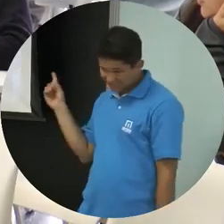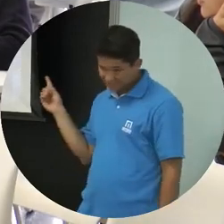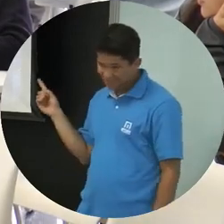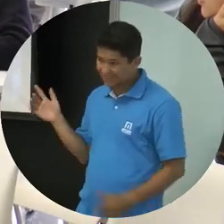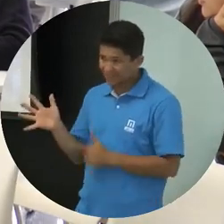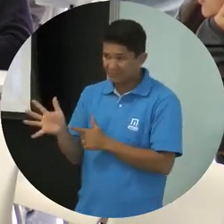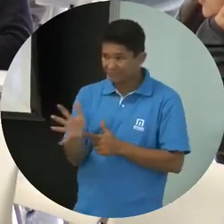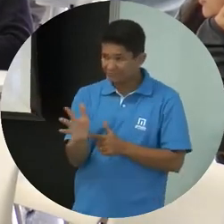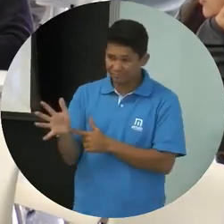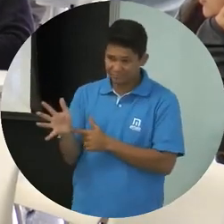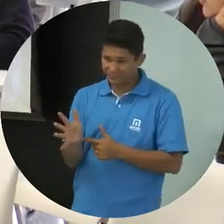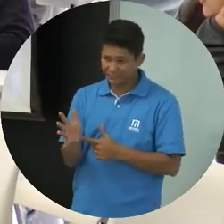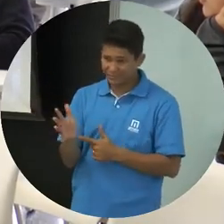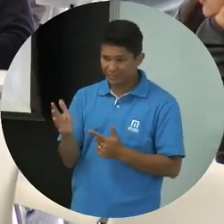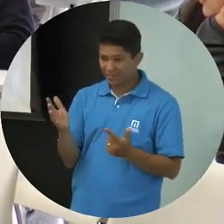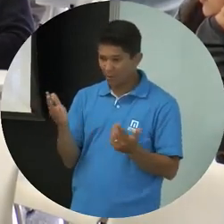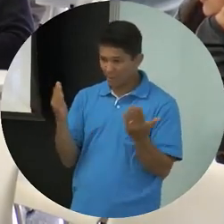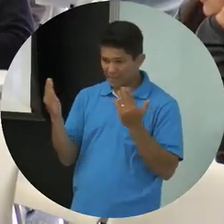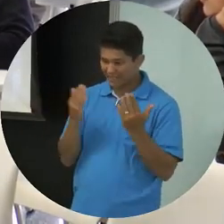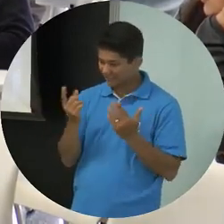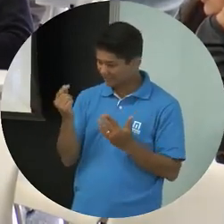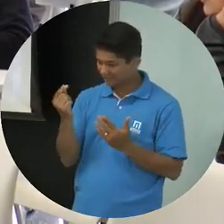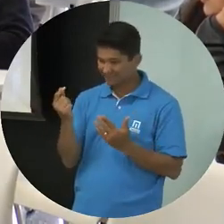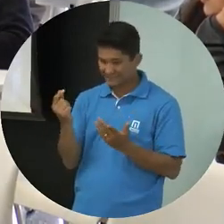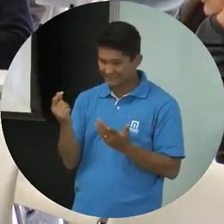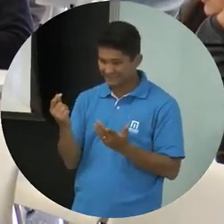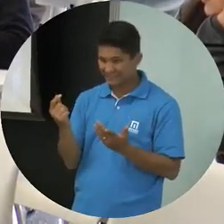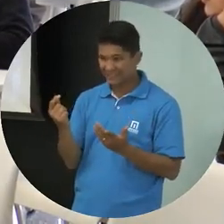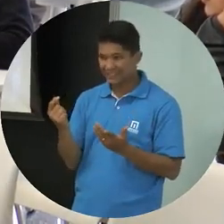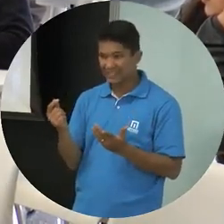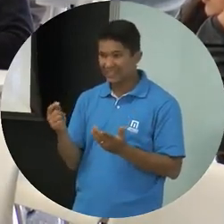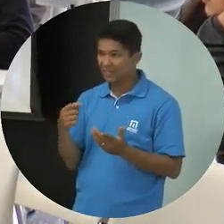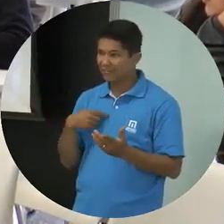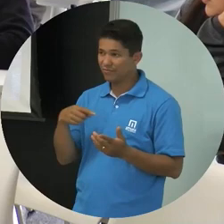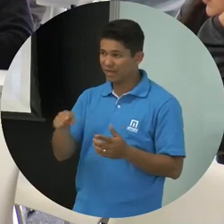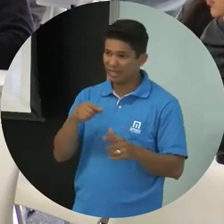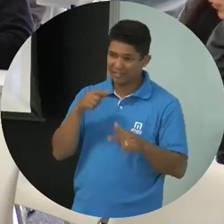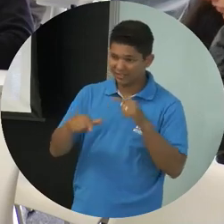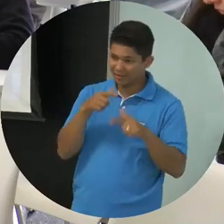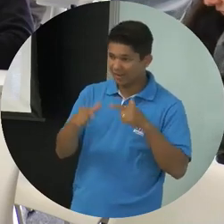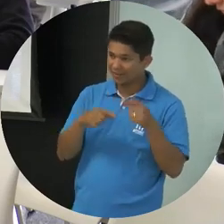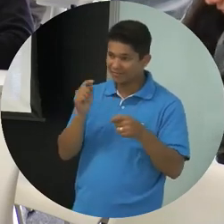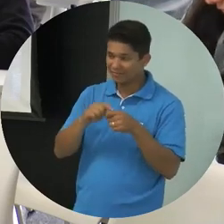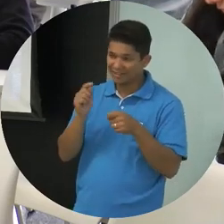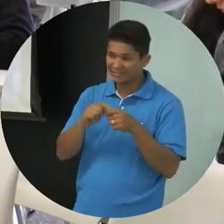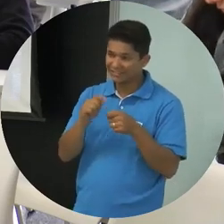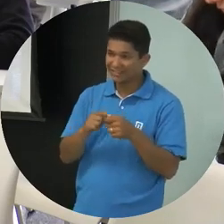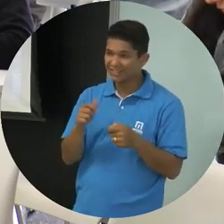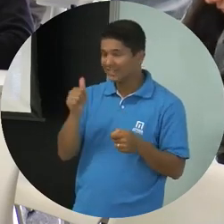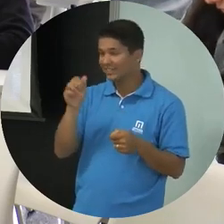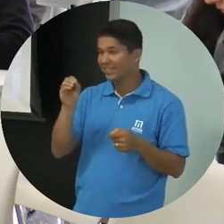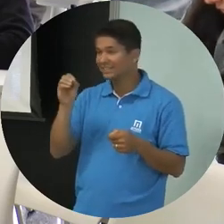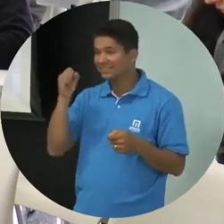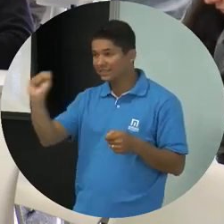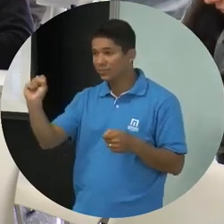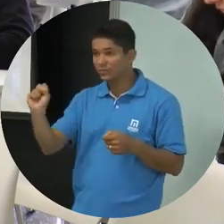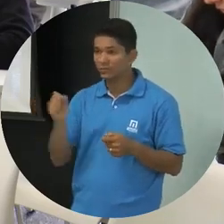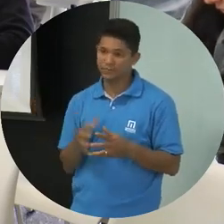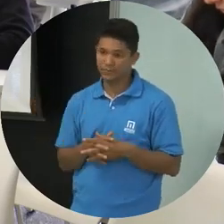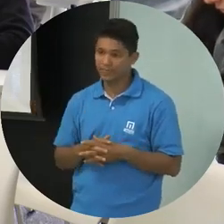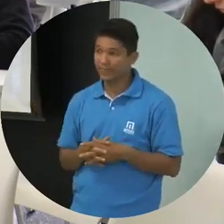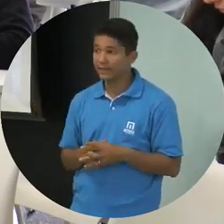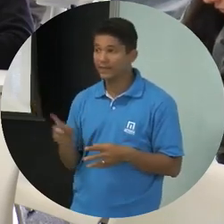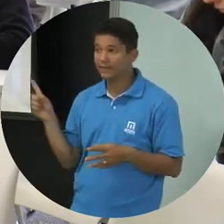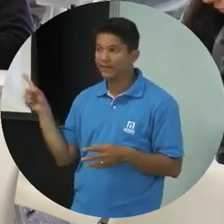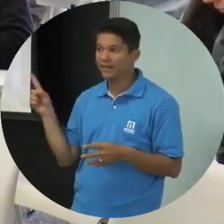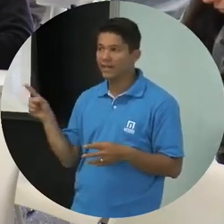vai mesmo. Porque o serviço, eu vou lá para você e picotou, para levar 10 segundos. Mas esse serviço, essa